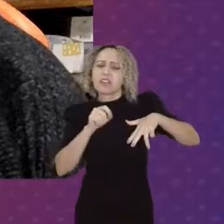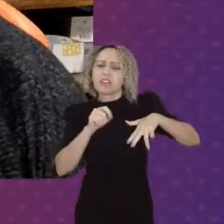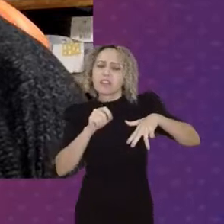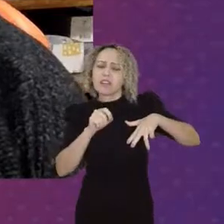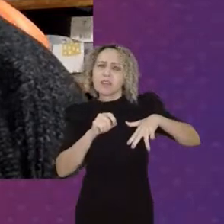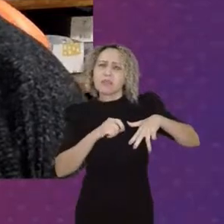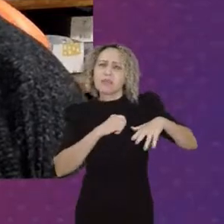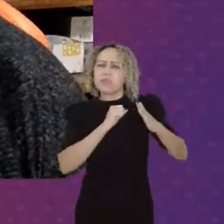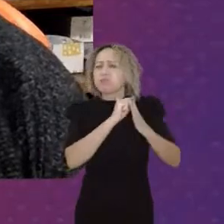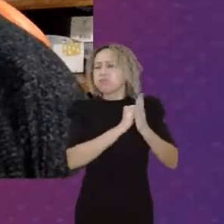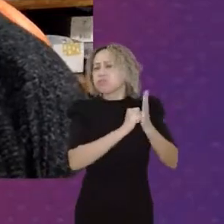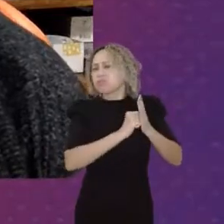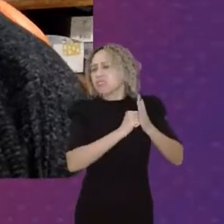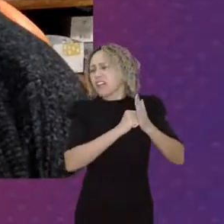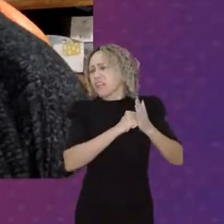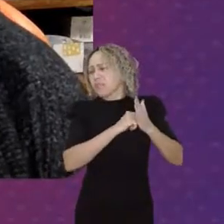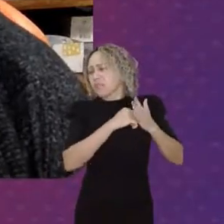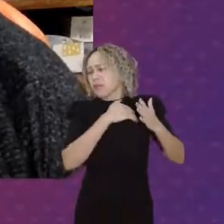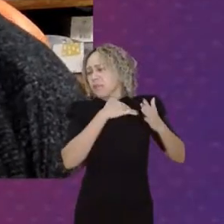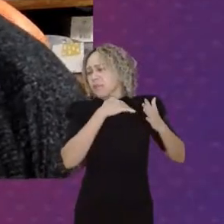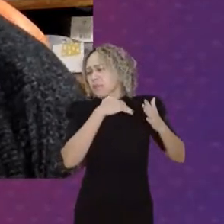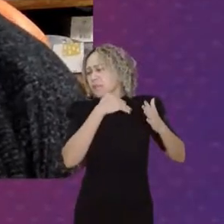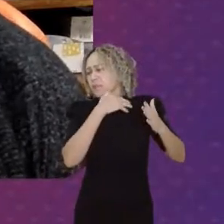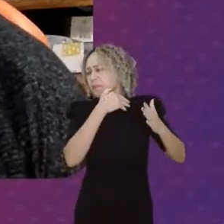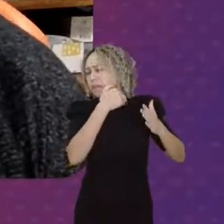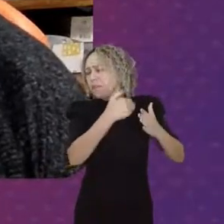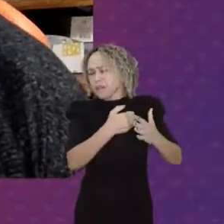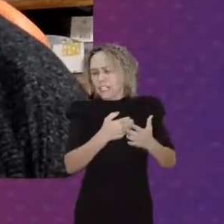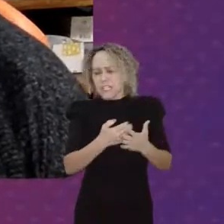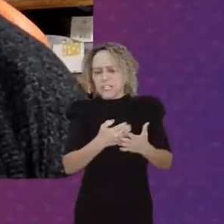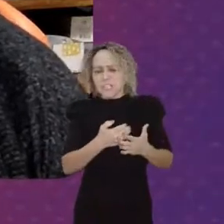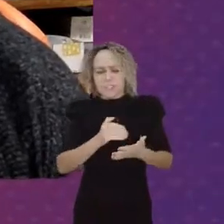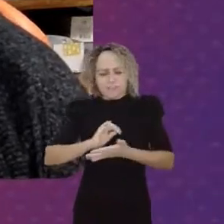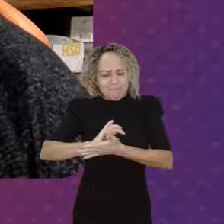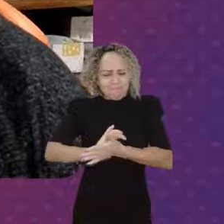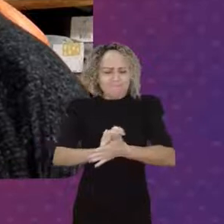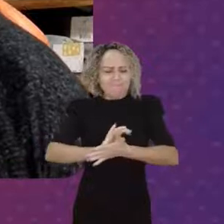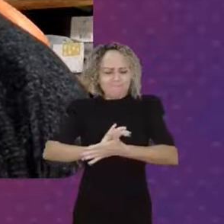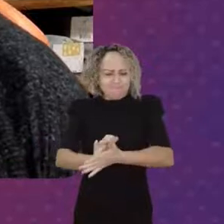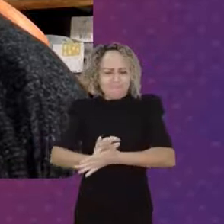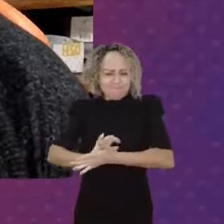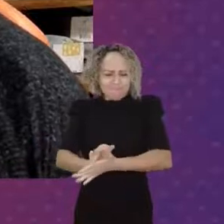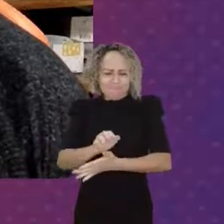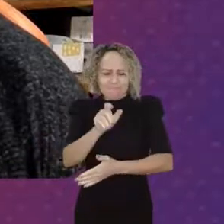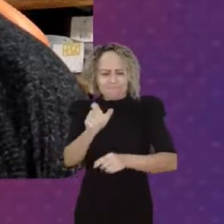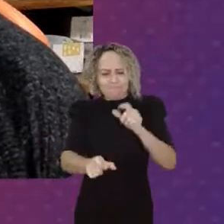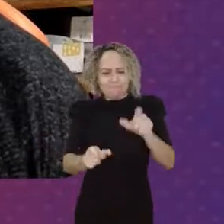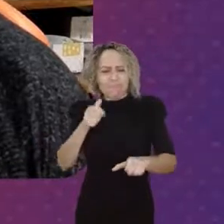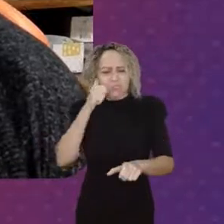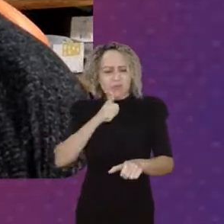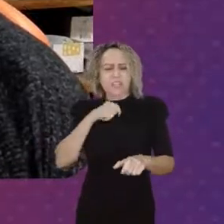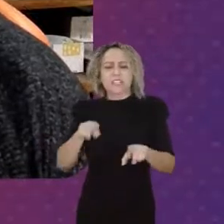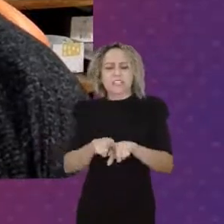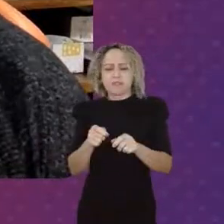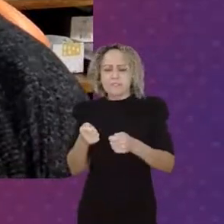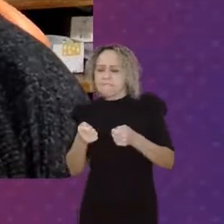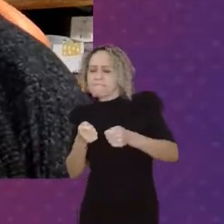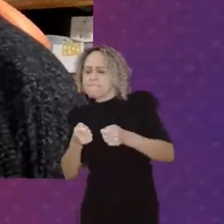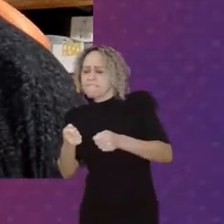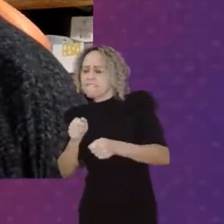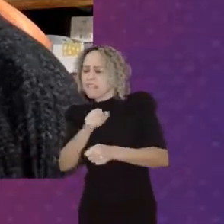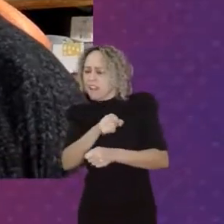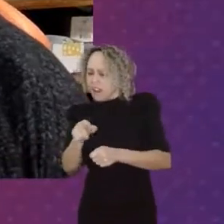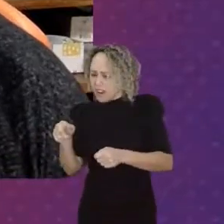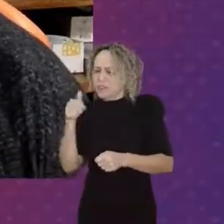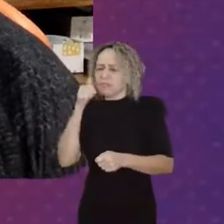de subjugação feminina, não só de subjugação, mas de tentativa de controle e de tentativa de vigilância e